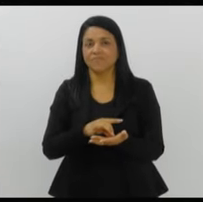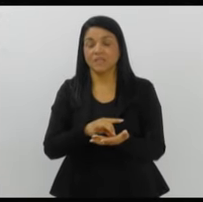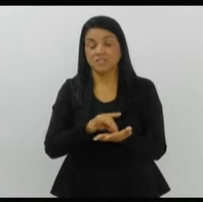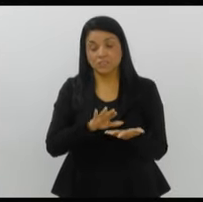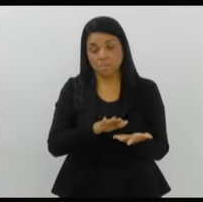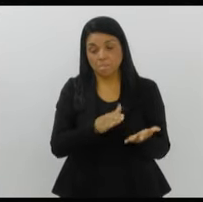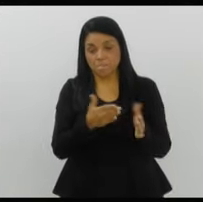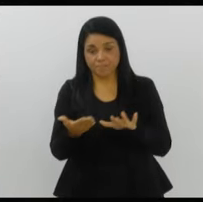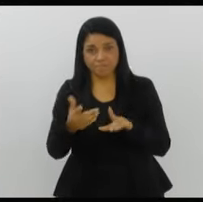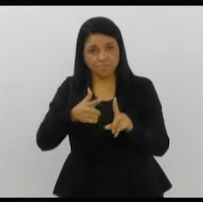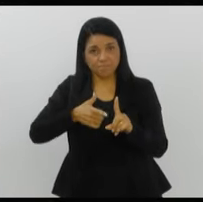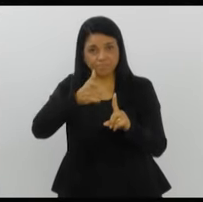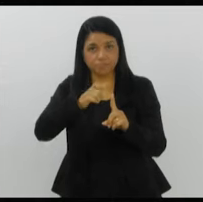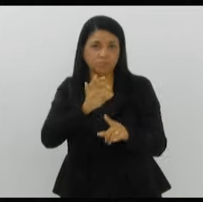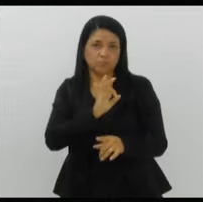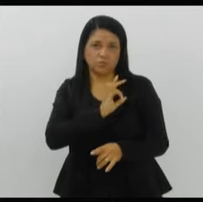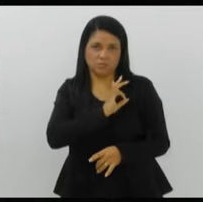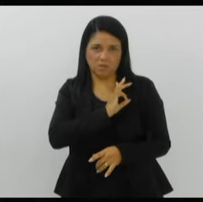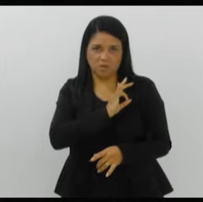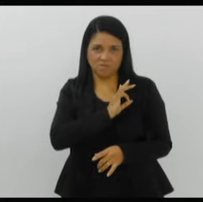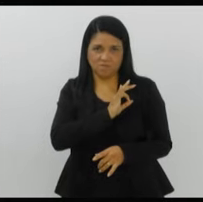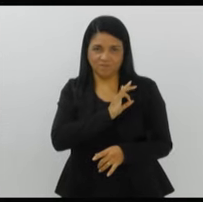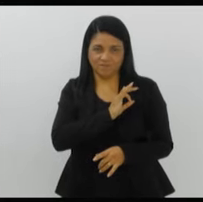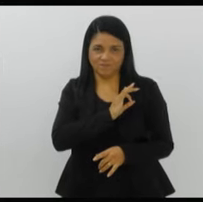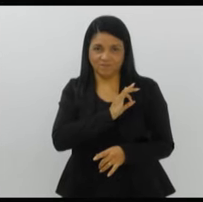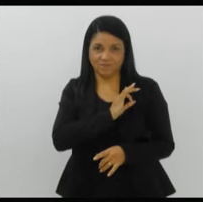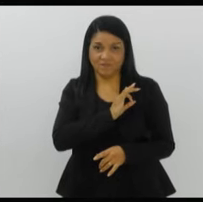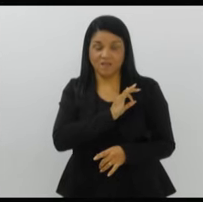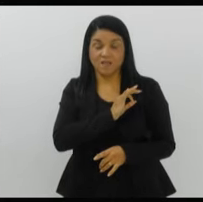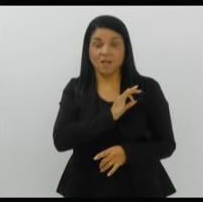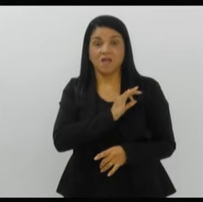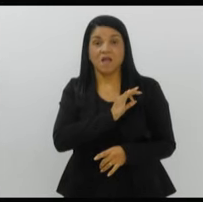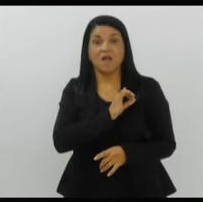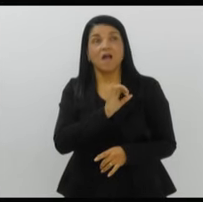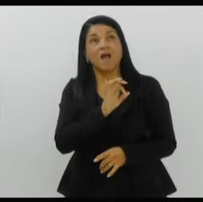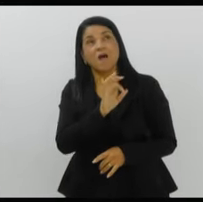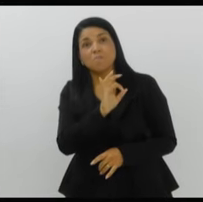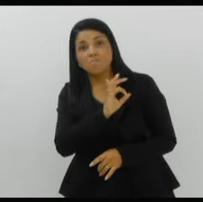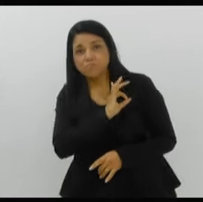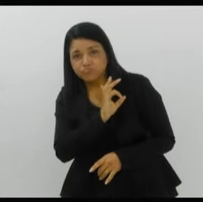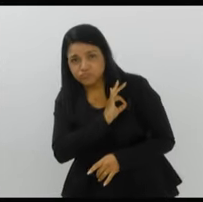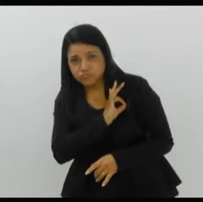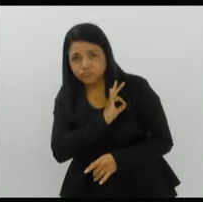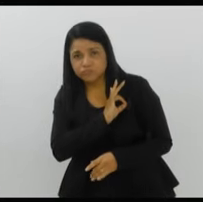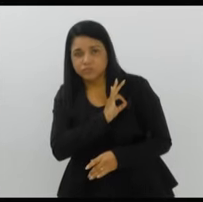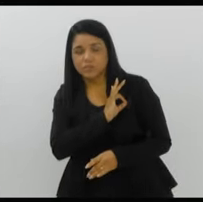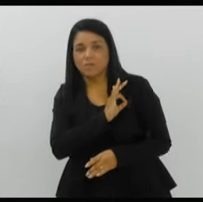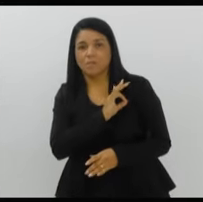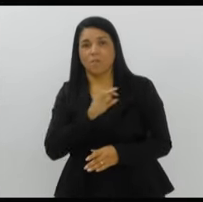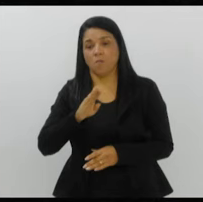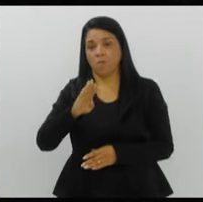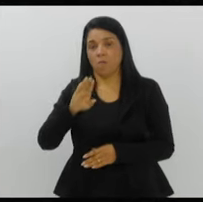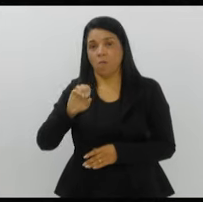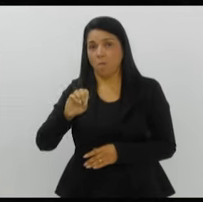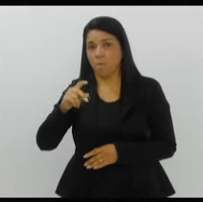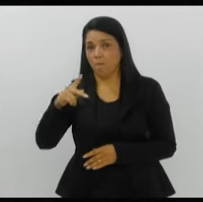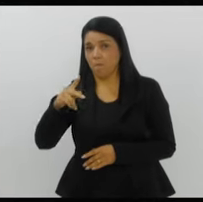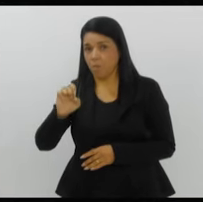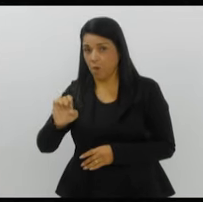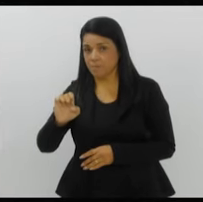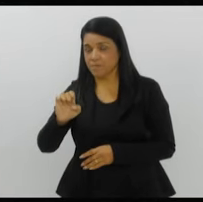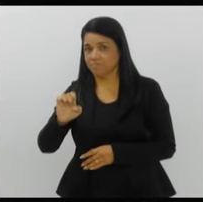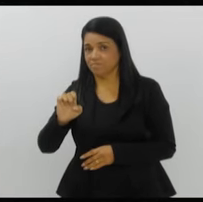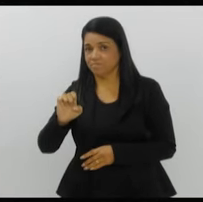policial, não que seja diferente, mas a polícia, vamos dizer, o BOPE, é o mais temido